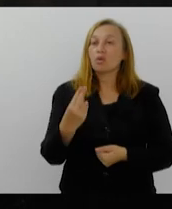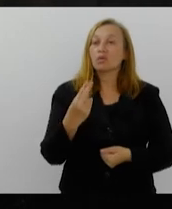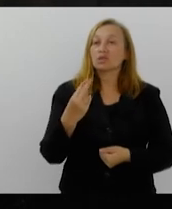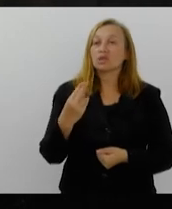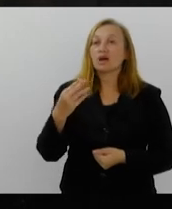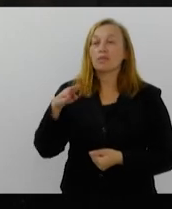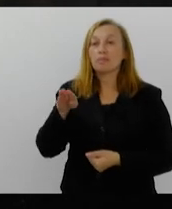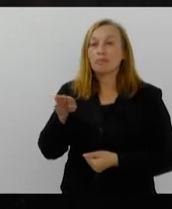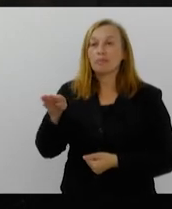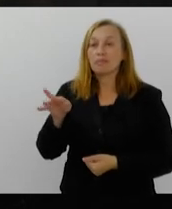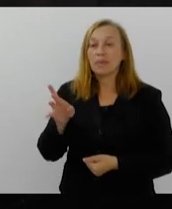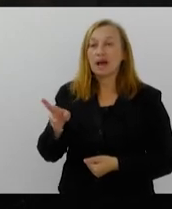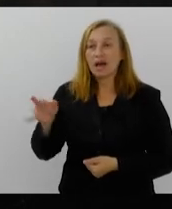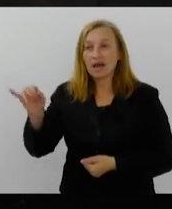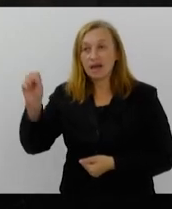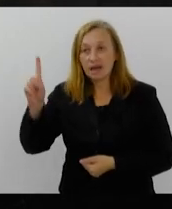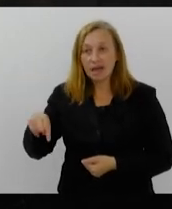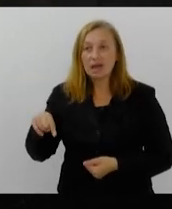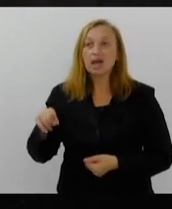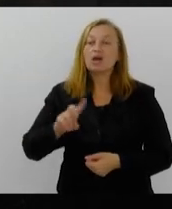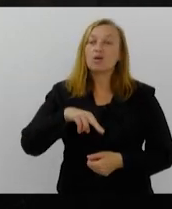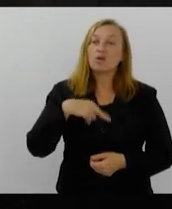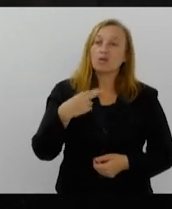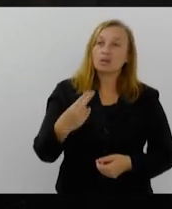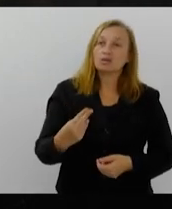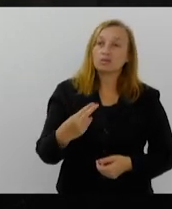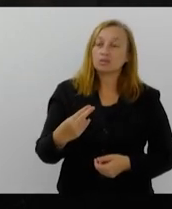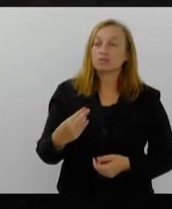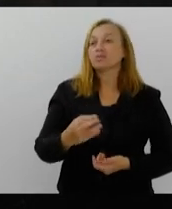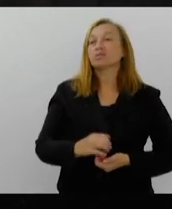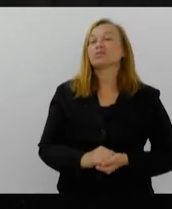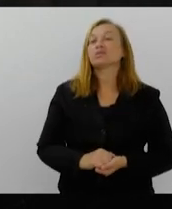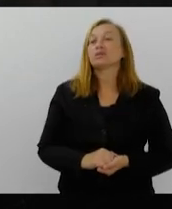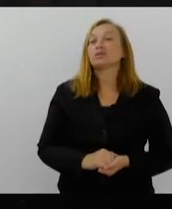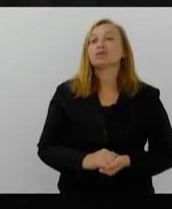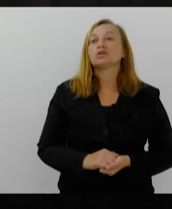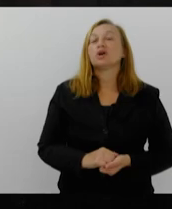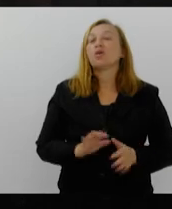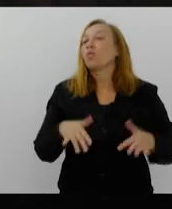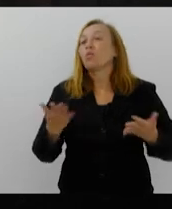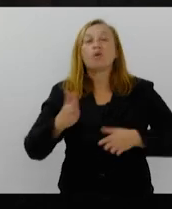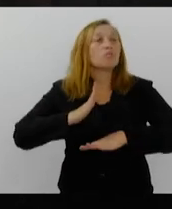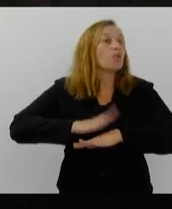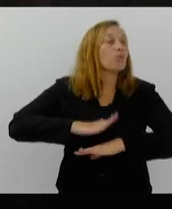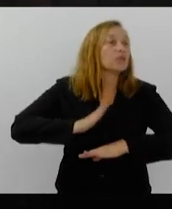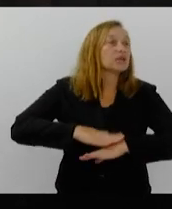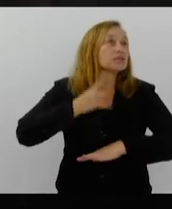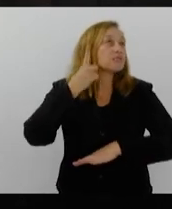intervenção na pasta inteira da segurança pública, em que momento essa lógica